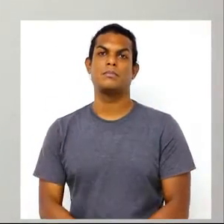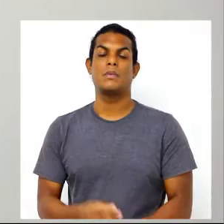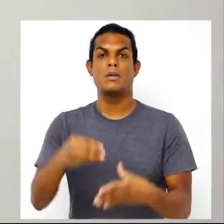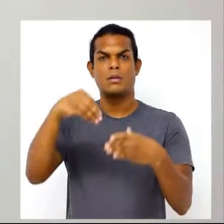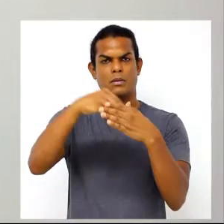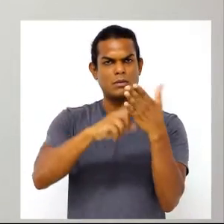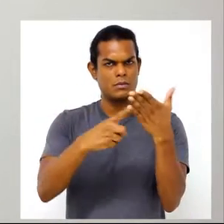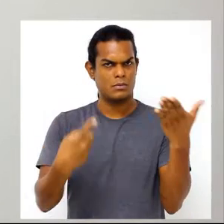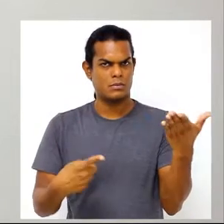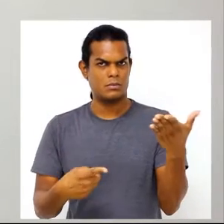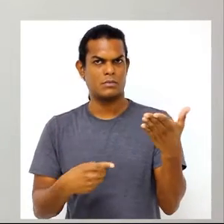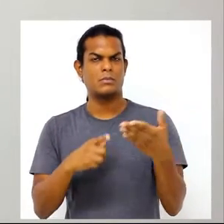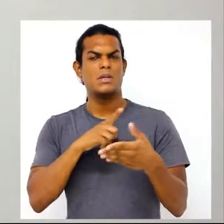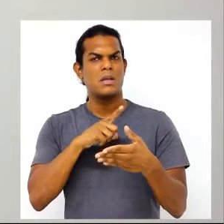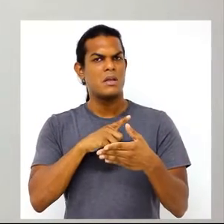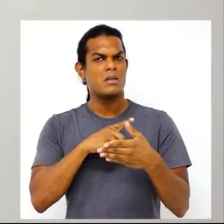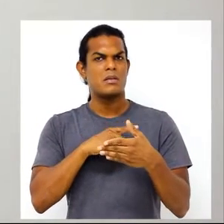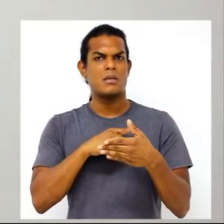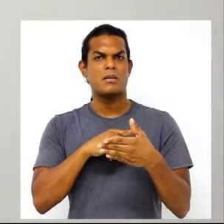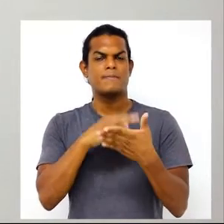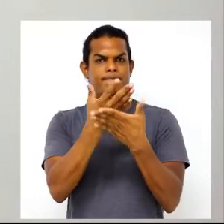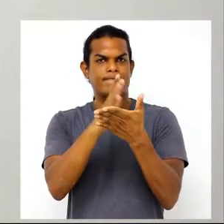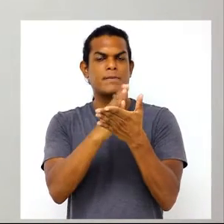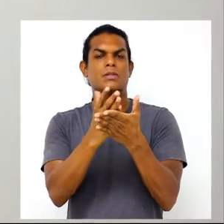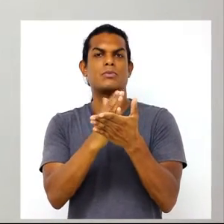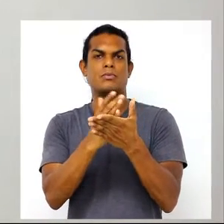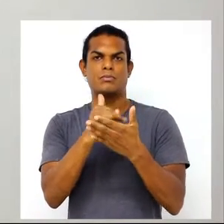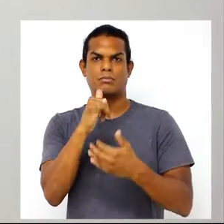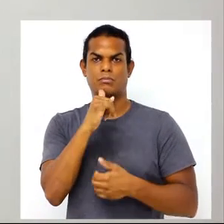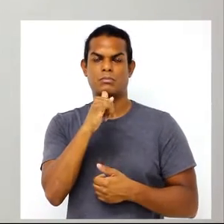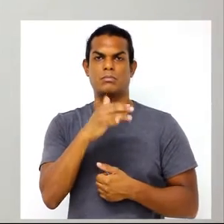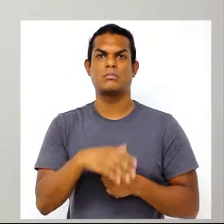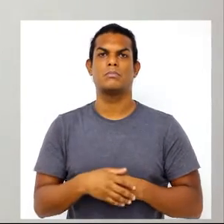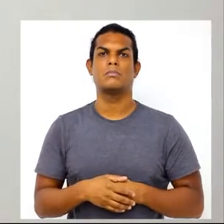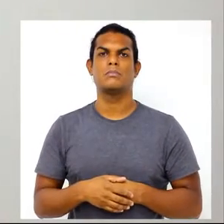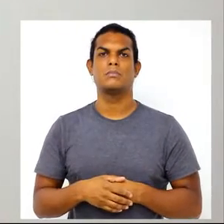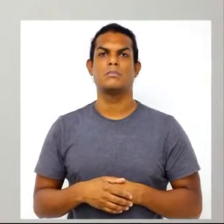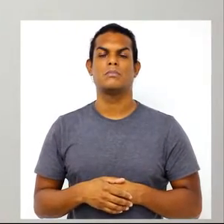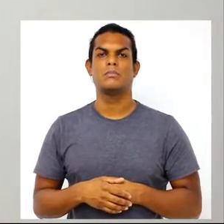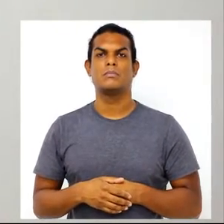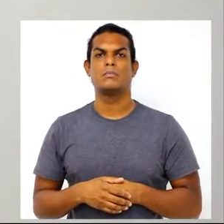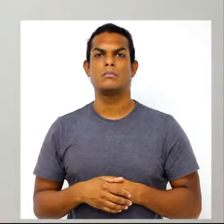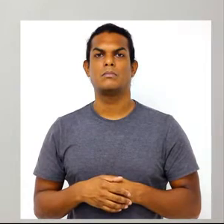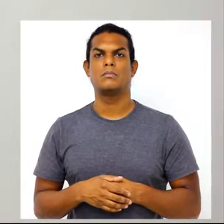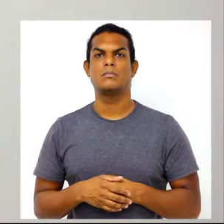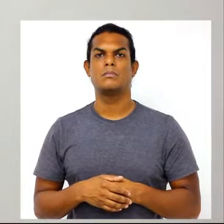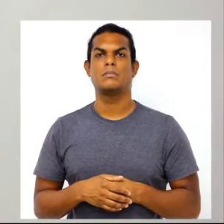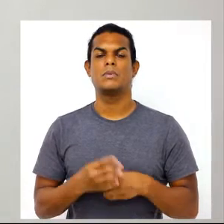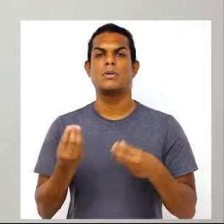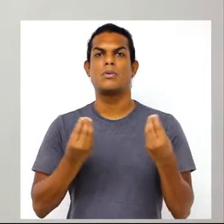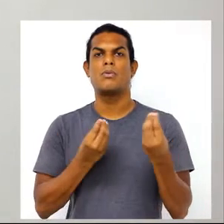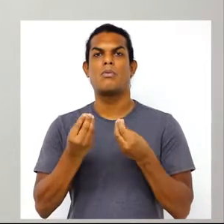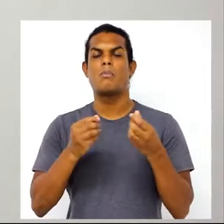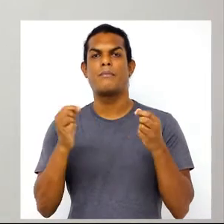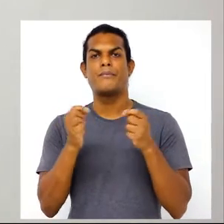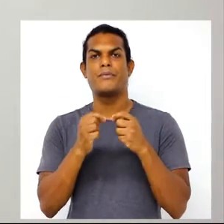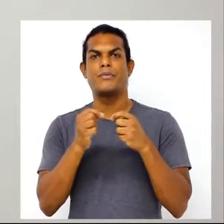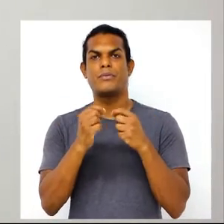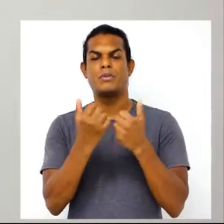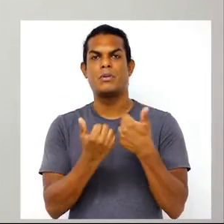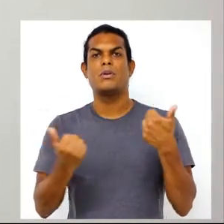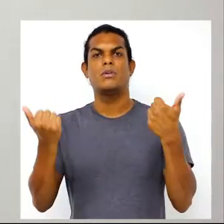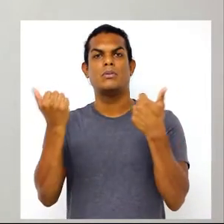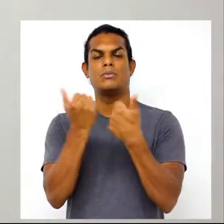apostila, vocês vão ver outra reiteração, que é a reiteração por substituição, como foi